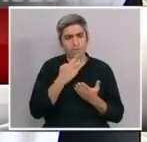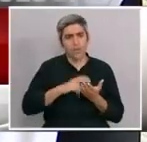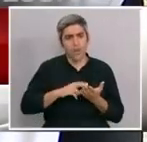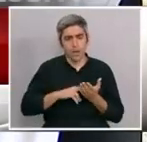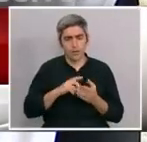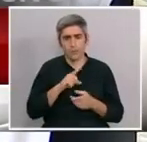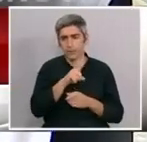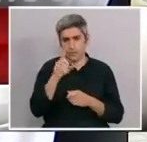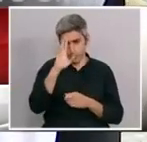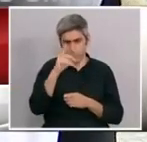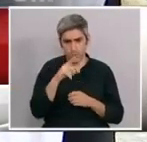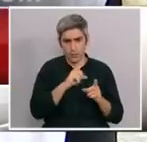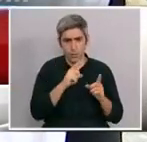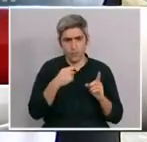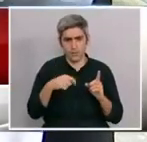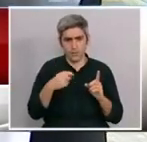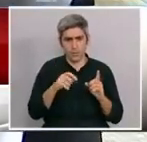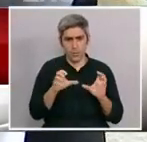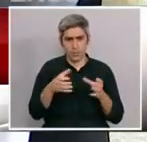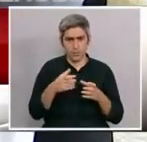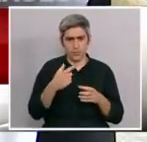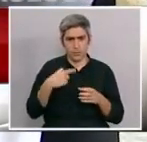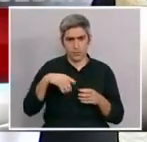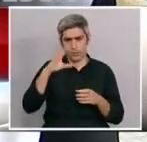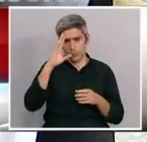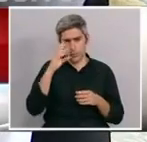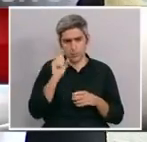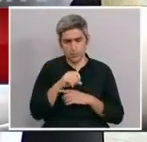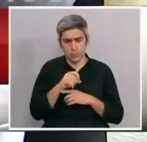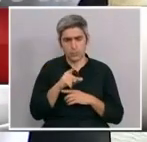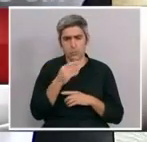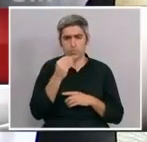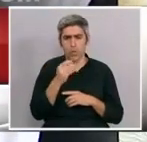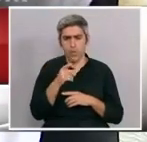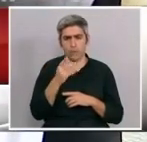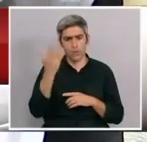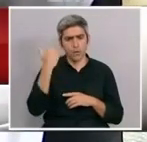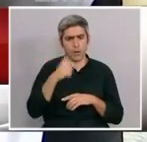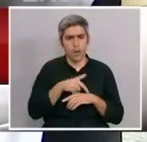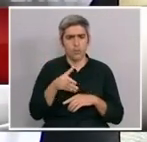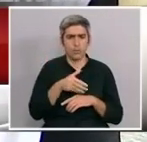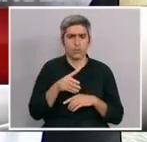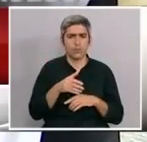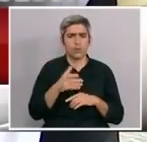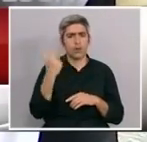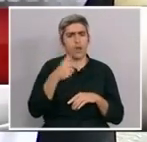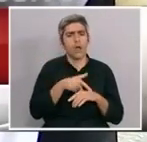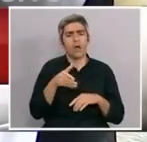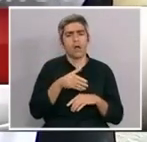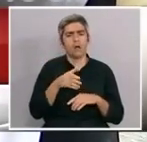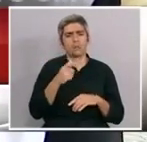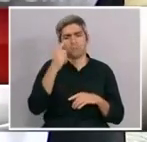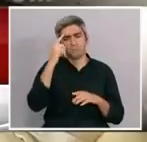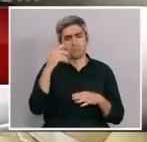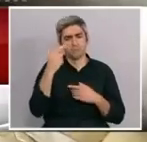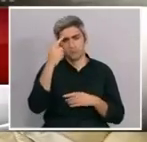vocês sabiam que ele já não era o presidente do Conselho? Naturalmente, ou também, sendo muito nova, também não tinha... Naquela altura, bem consciência.